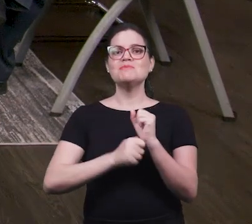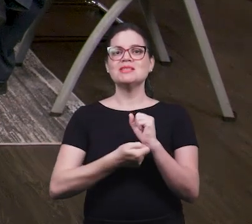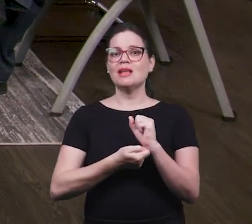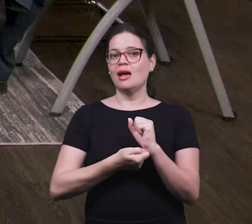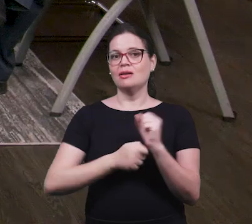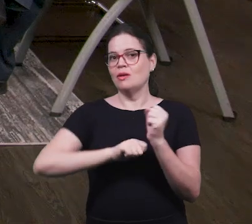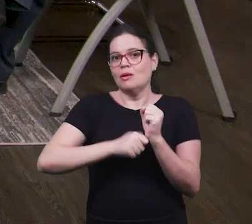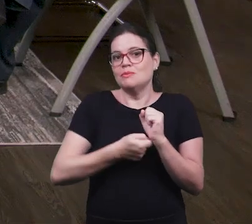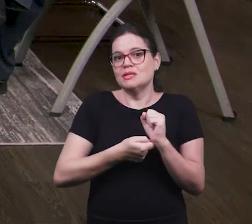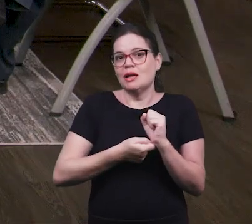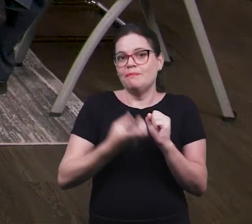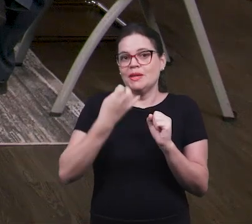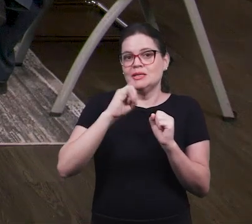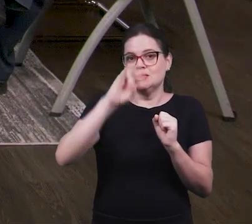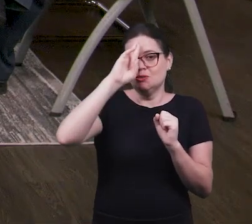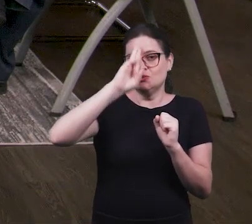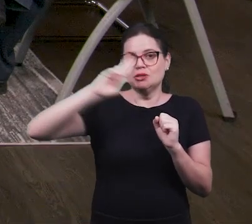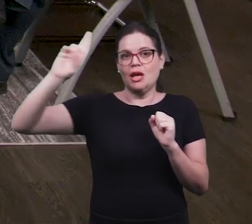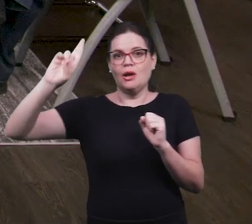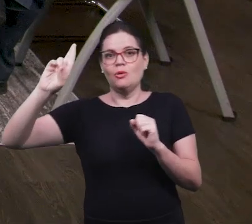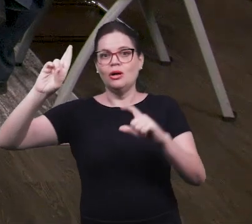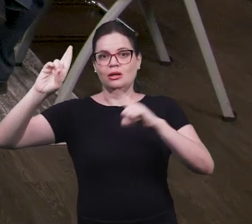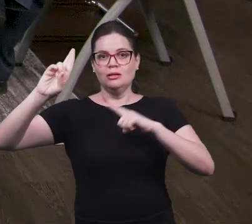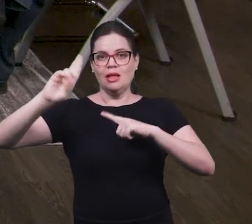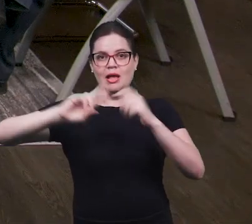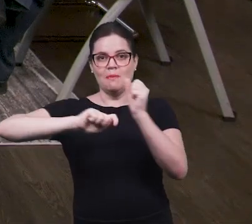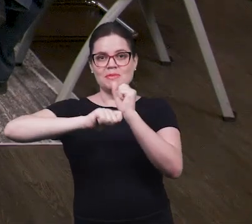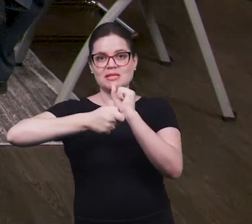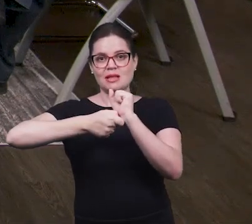essa chave. Ele abre e ninguém fecha. Então,